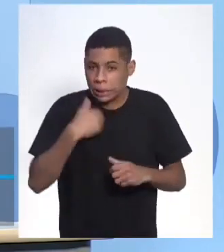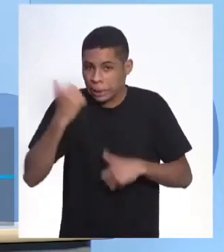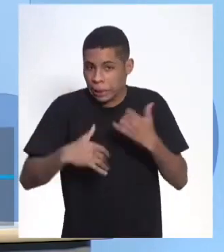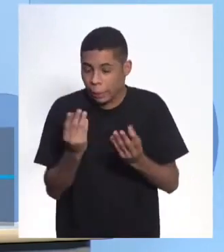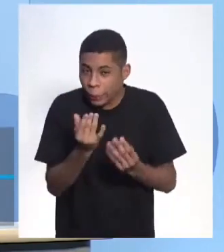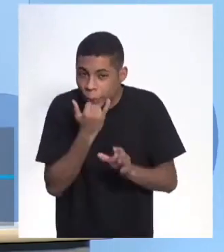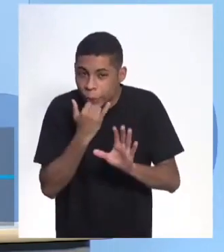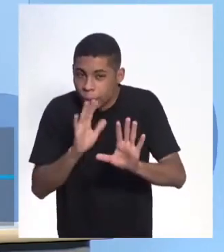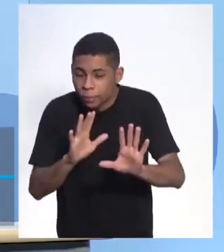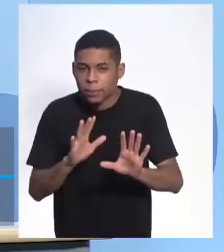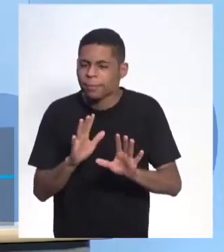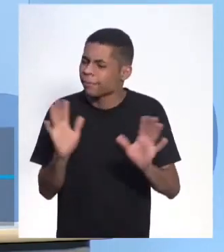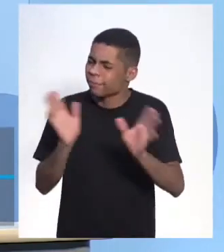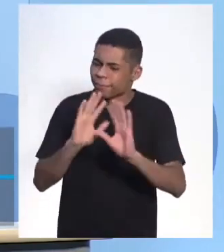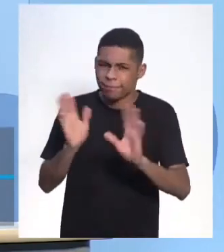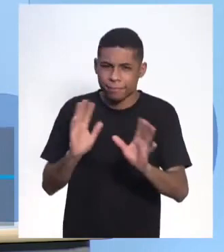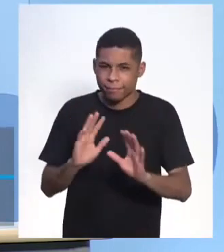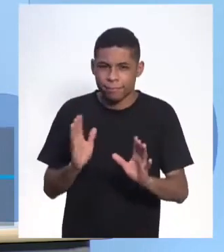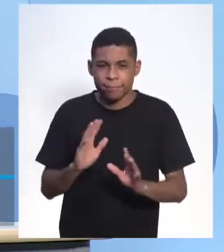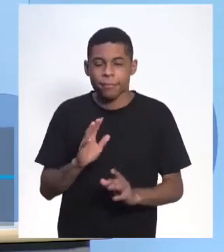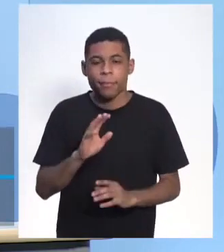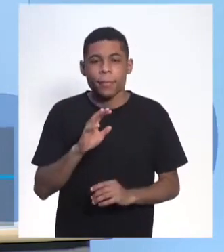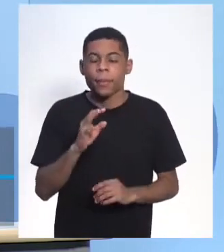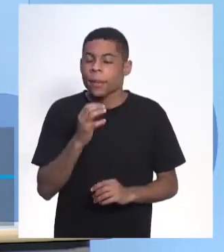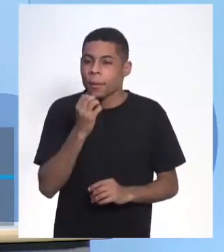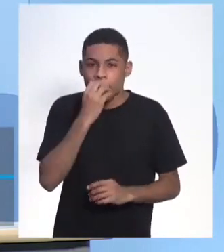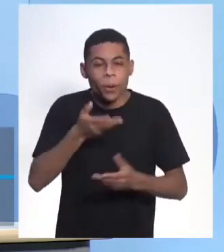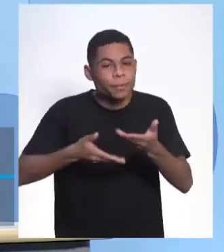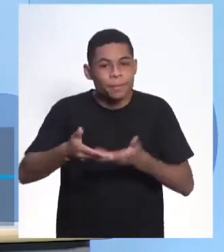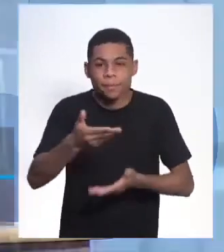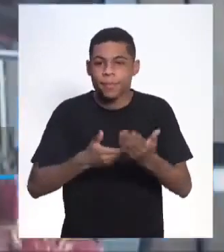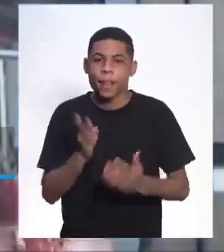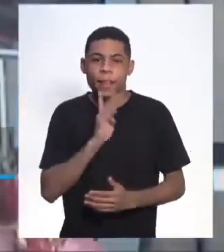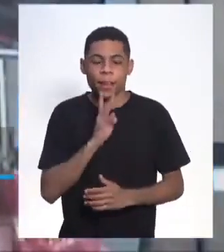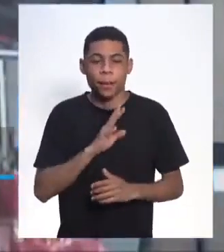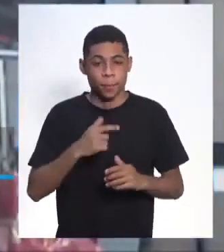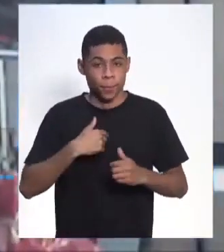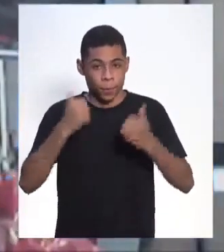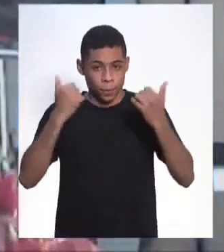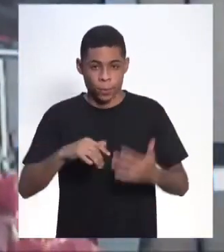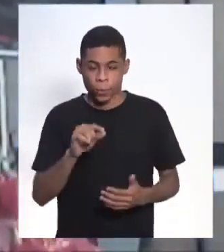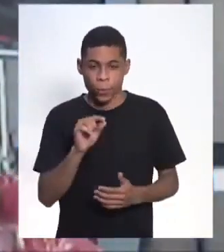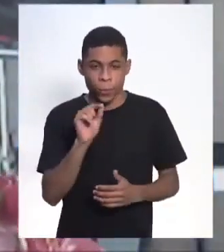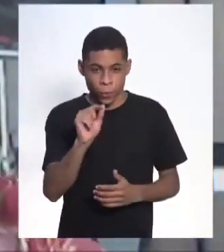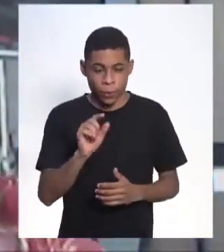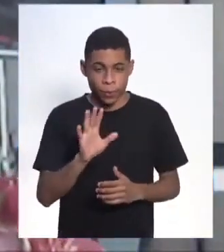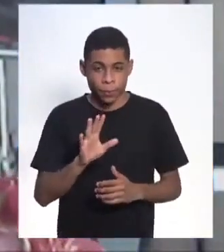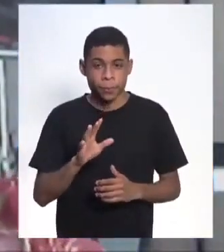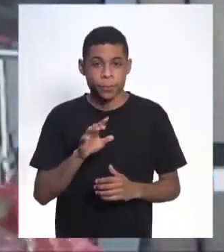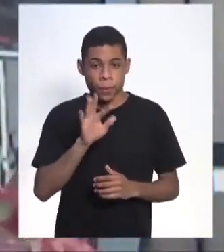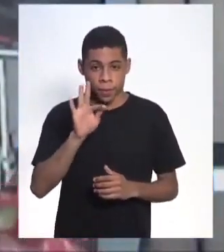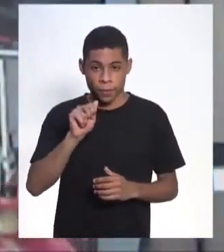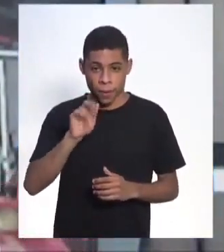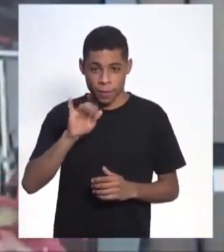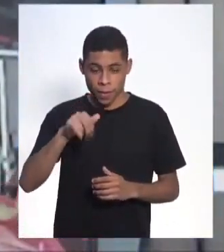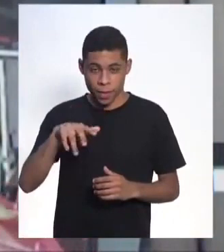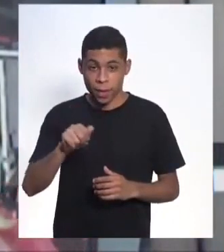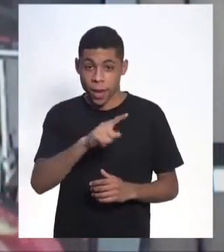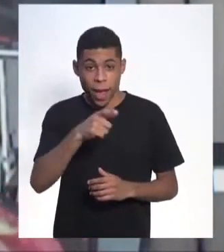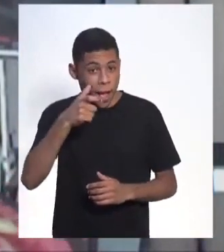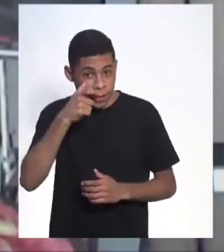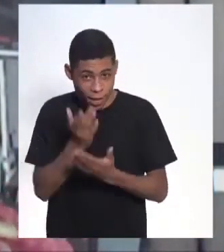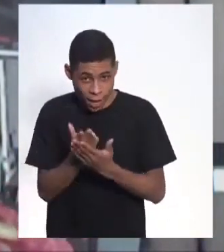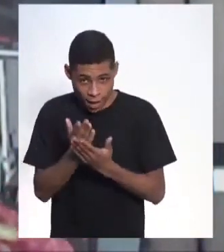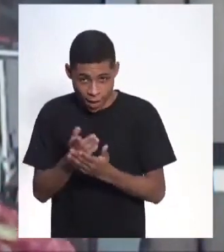Jennifer. Imagina, esse bate-bola tá lindo. E eu te digo uma coisa, Marconi. A Fabi está assistindo a